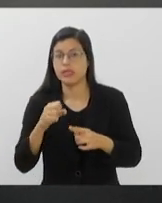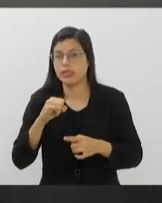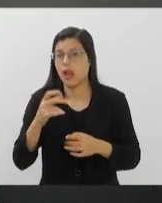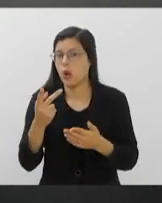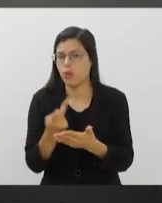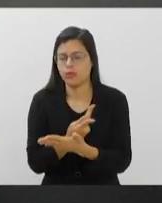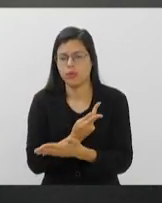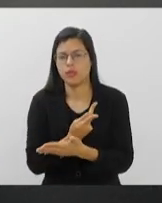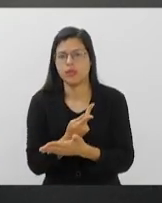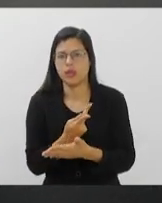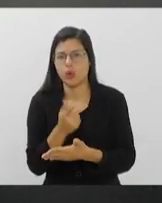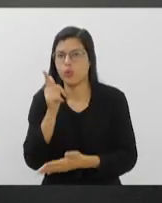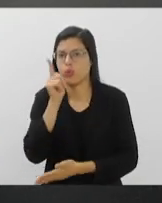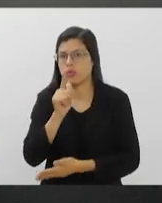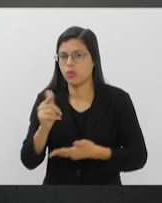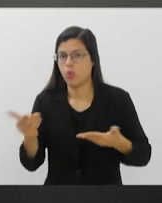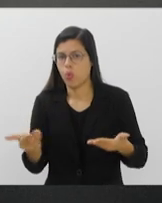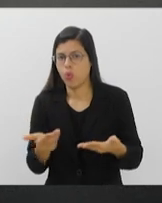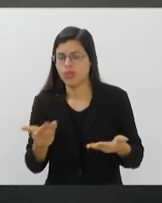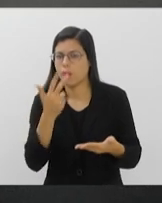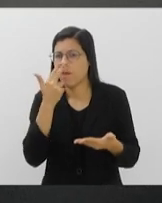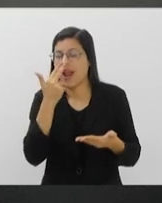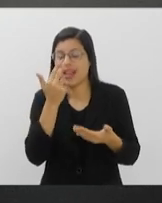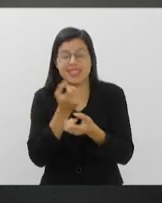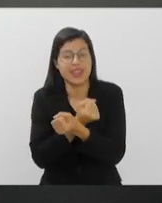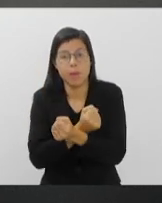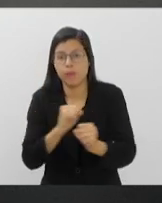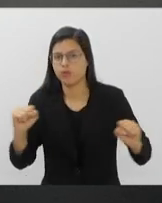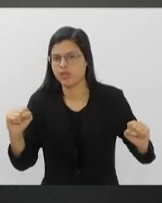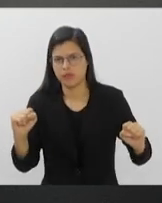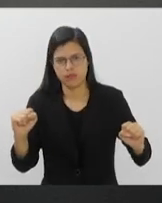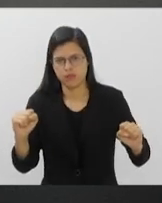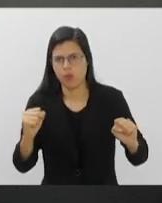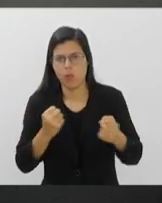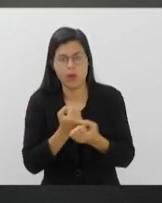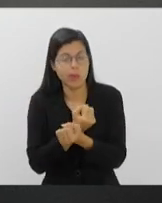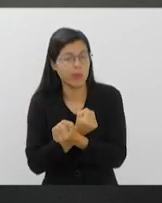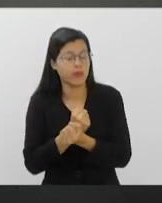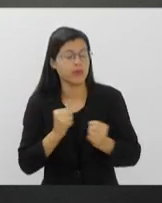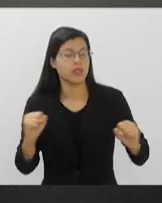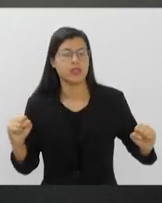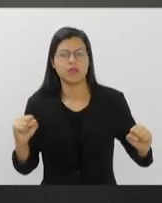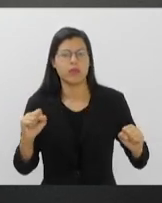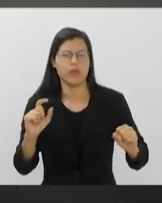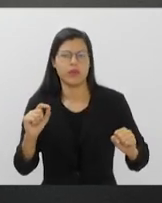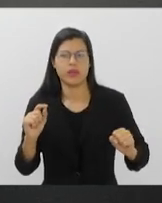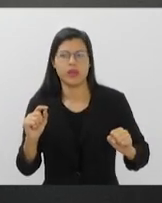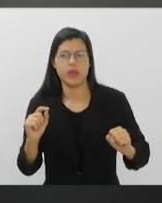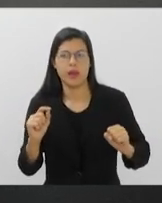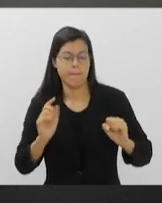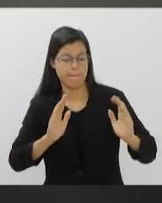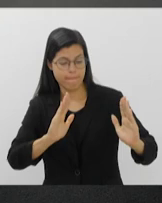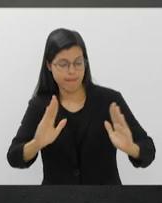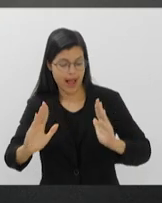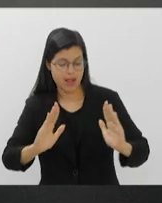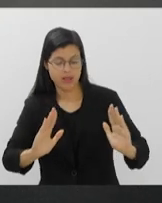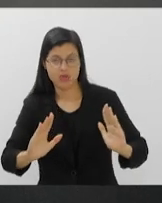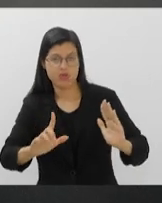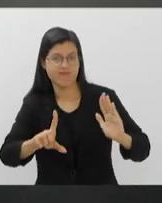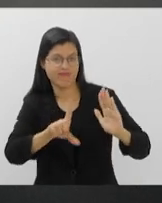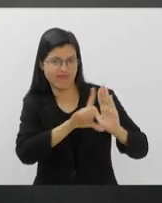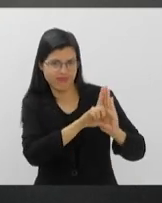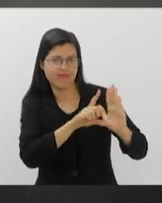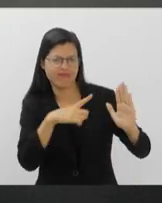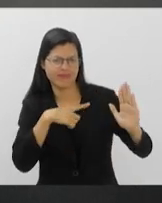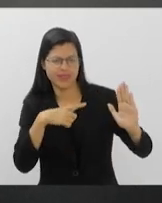nós vamos conseguir o que hoje é praticamente impossível hoje é praticamente impossível cumprir os prazos da lei que a